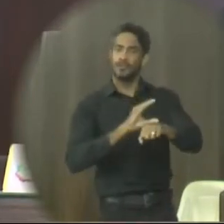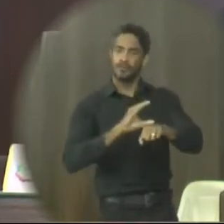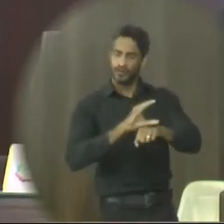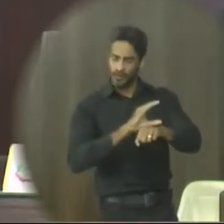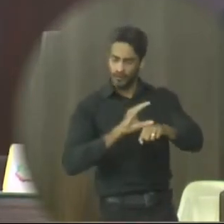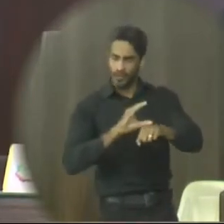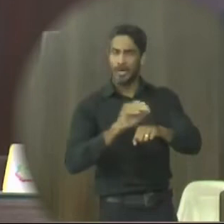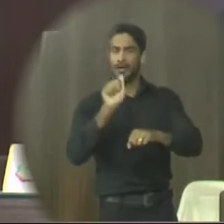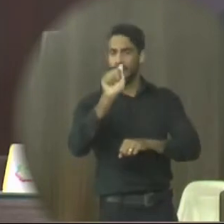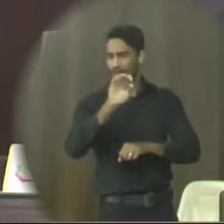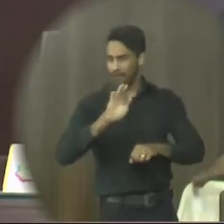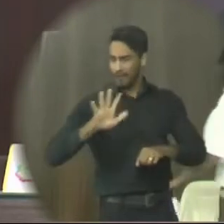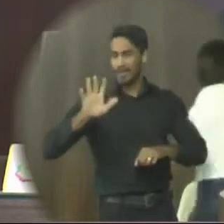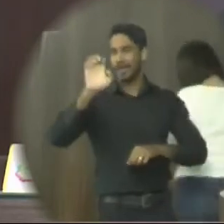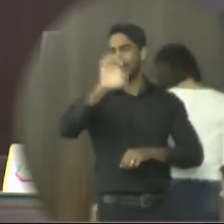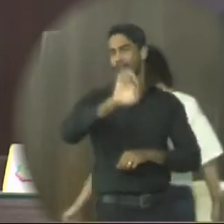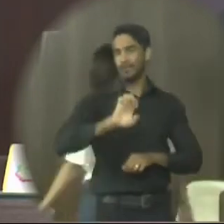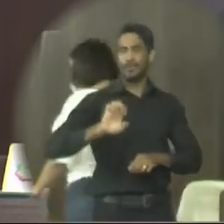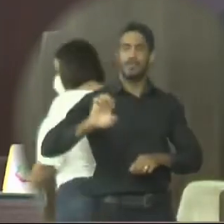âmbito federal e estadual,